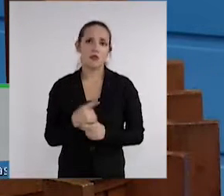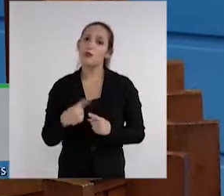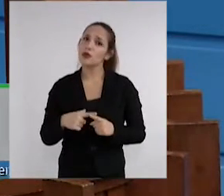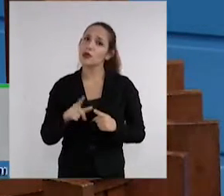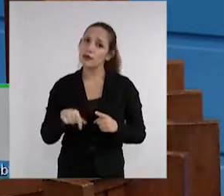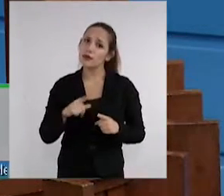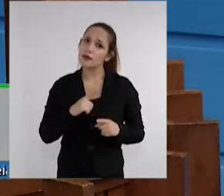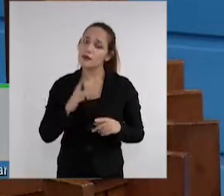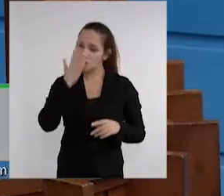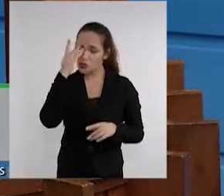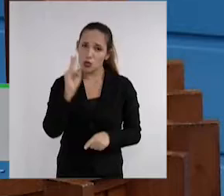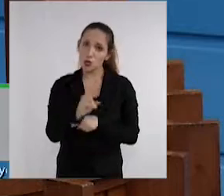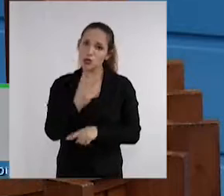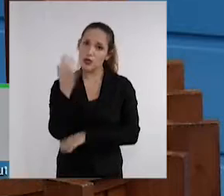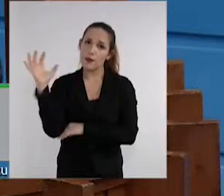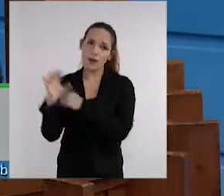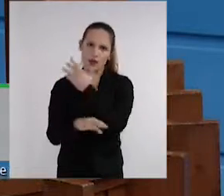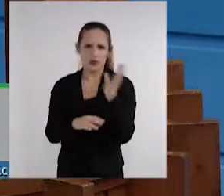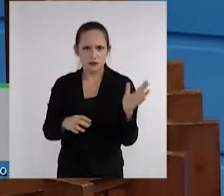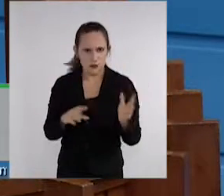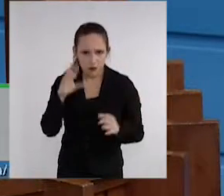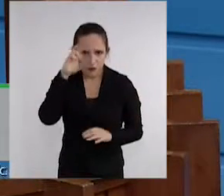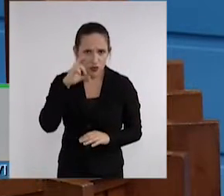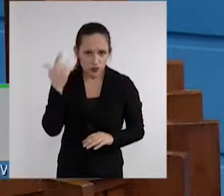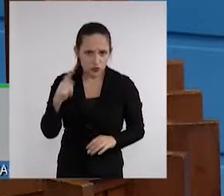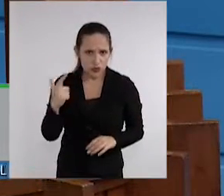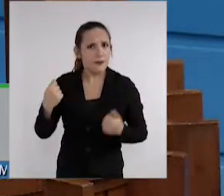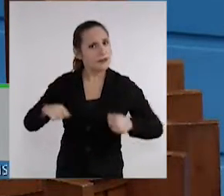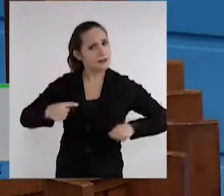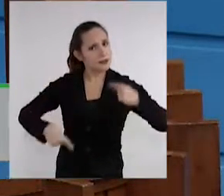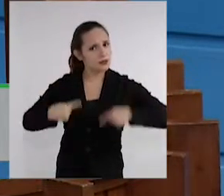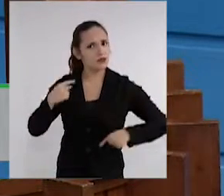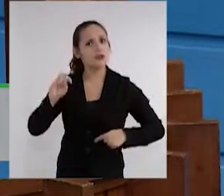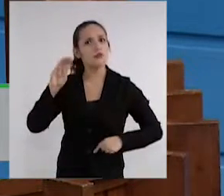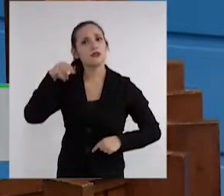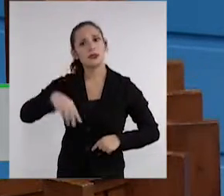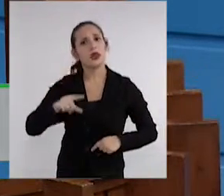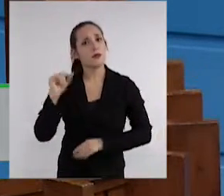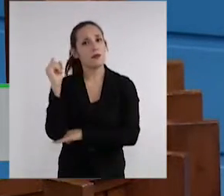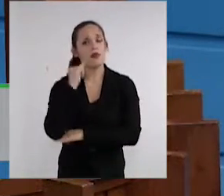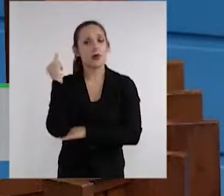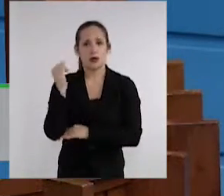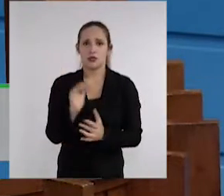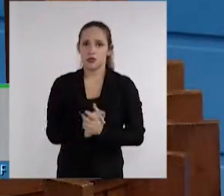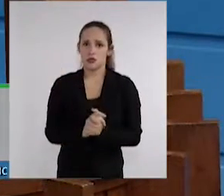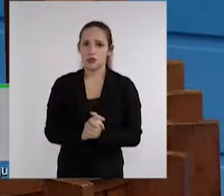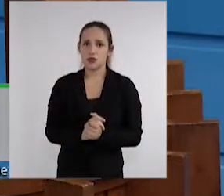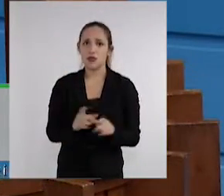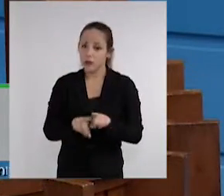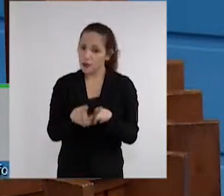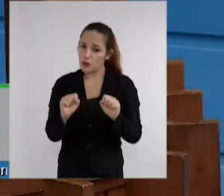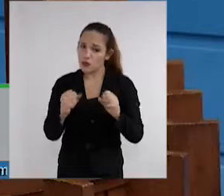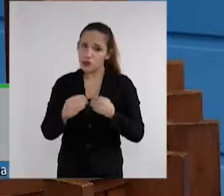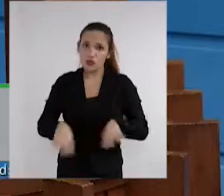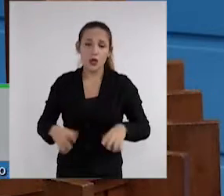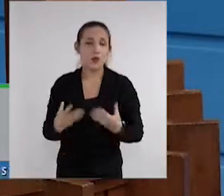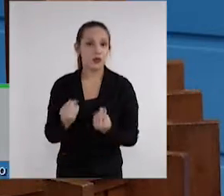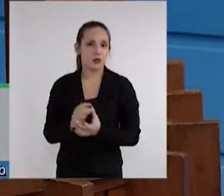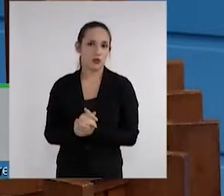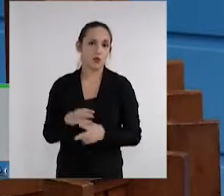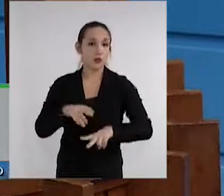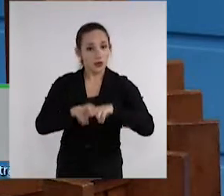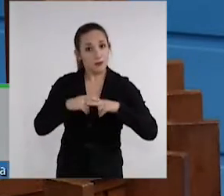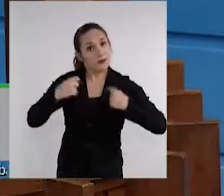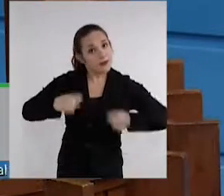cuidam da questão ambiental no nosso estado, que devem estar discutindo essa questão, que é extremamente importante, impactante, e que